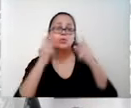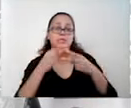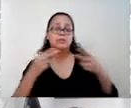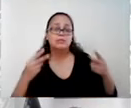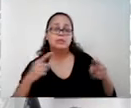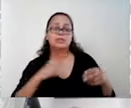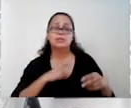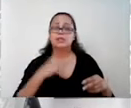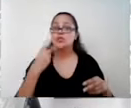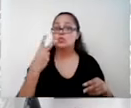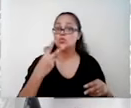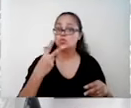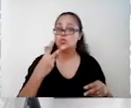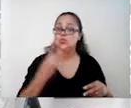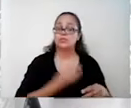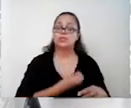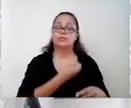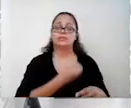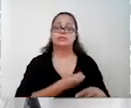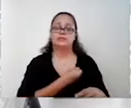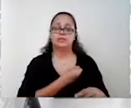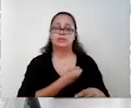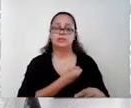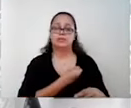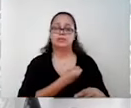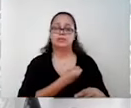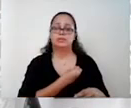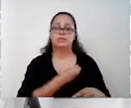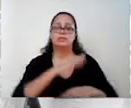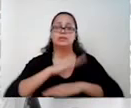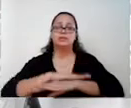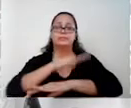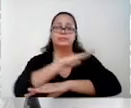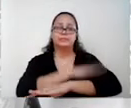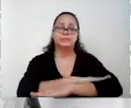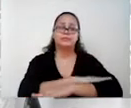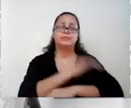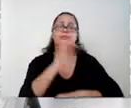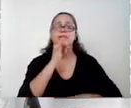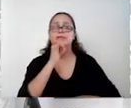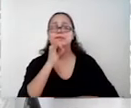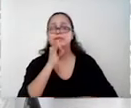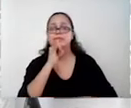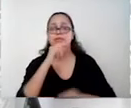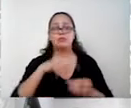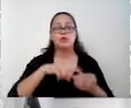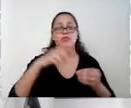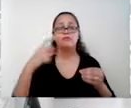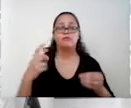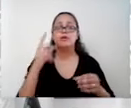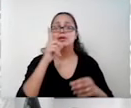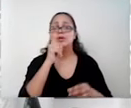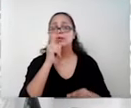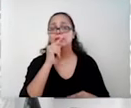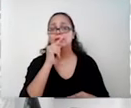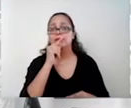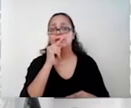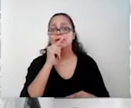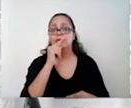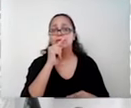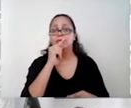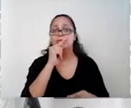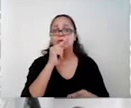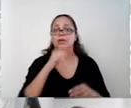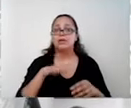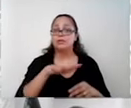no caso o sapo é o girino, e uma fase fora d'água ou no ambiente, na interface entre a água e o ambiente terrestre,